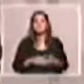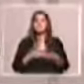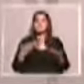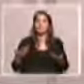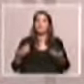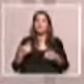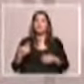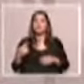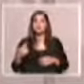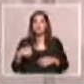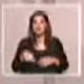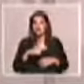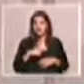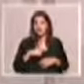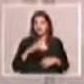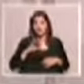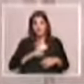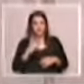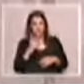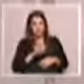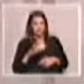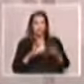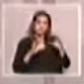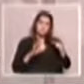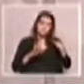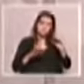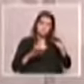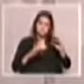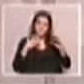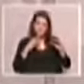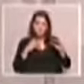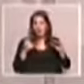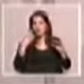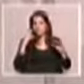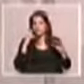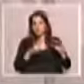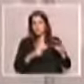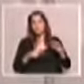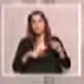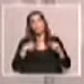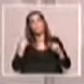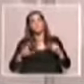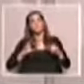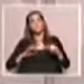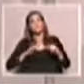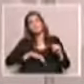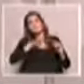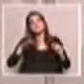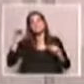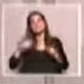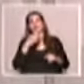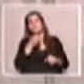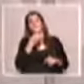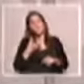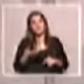Portanto, nós temos, ficamos por dois queijos. Um de pasta semimol, com a imagem que vimos há um pouco, e depois temos outro queijo, o queijo Serra Velho,